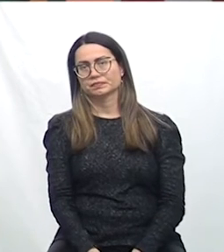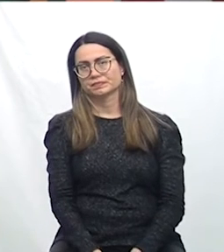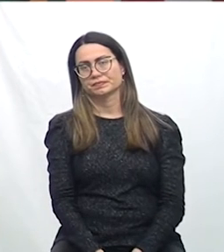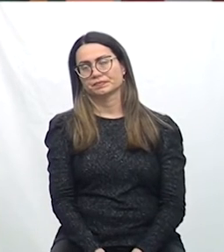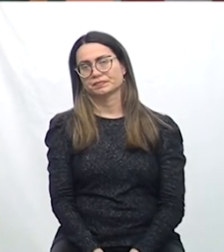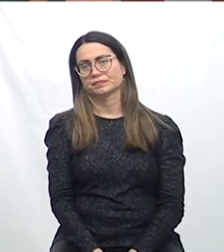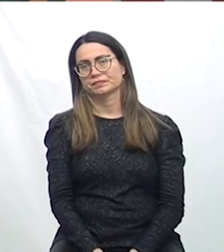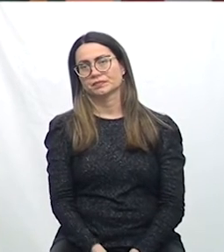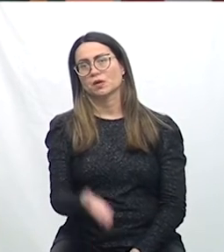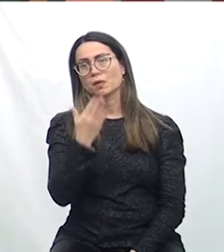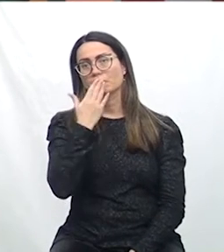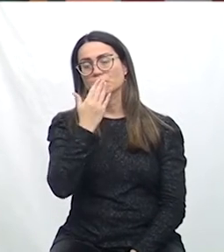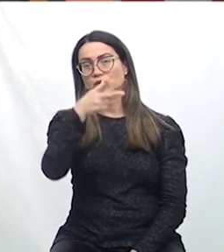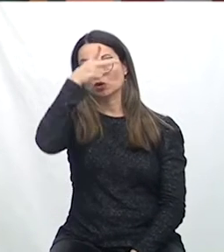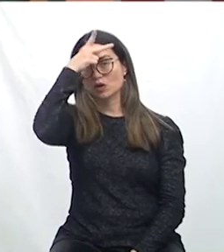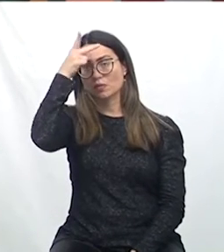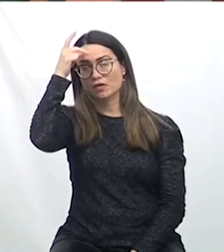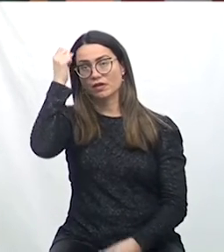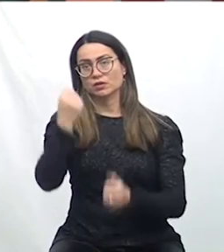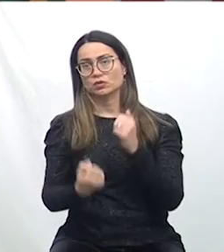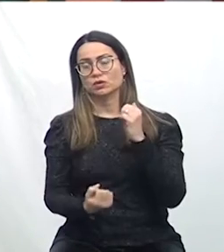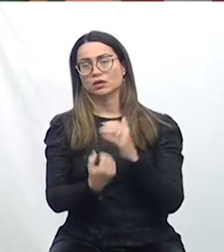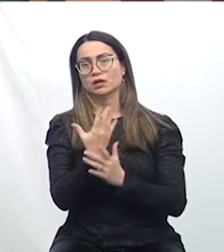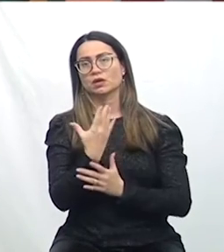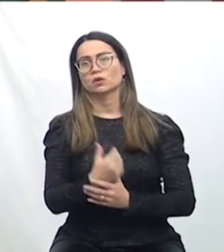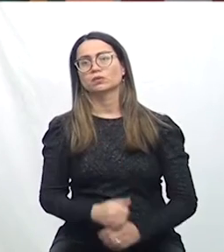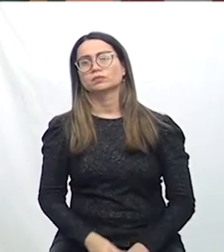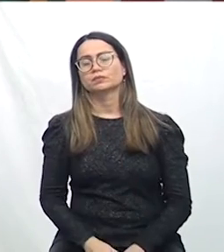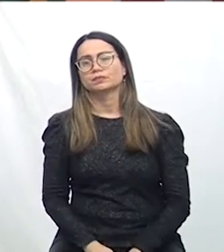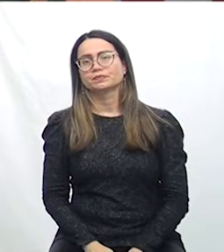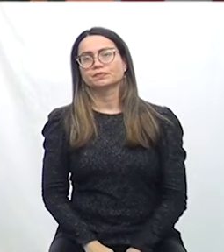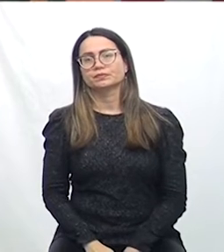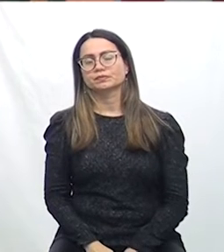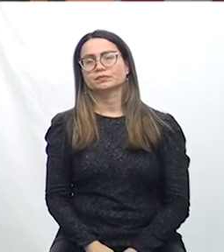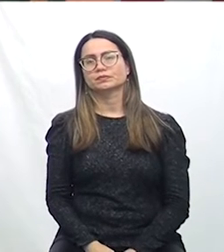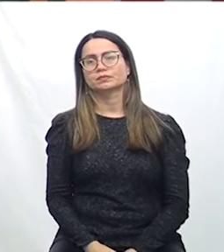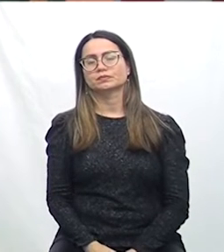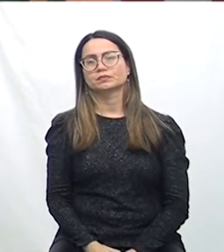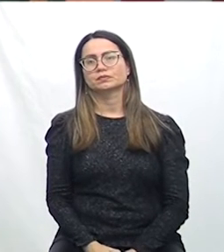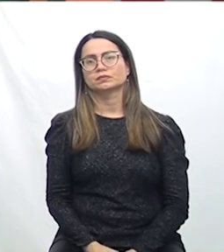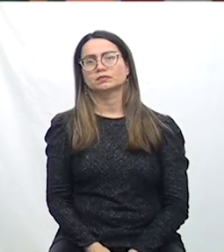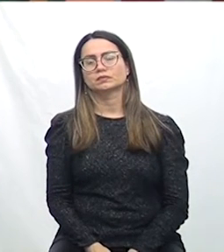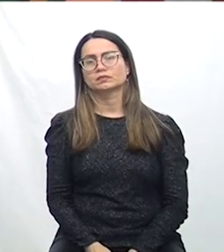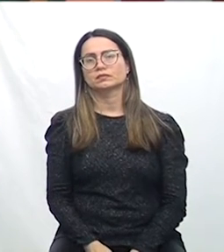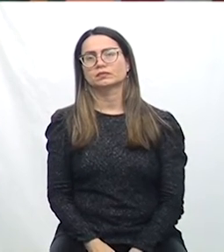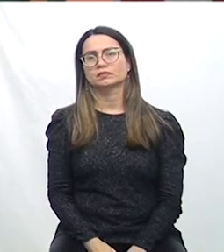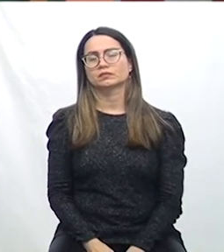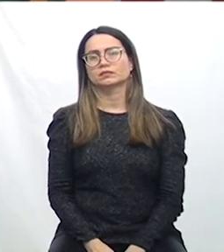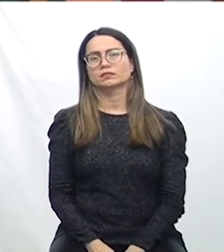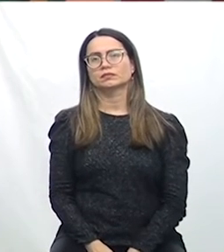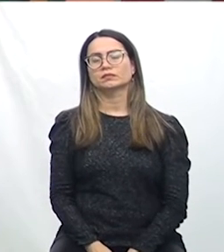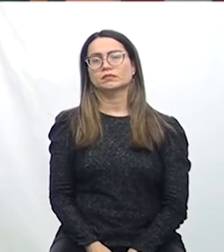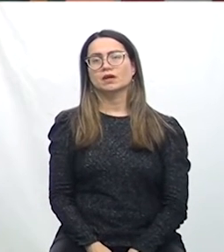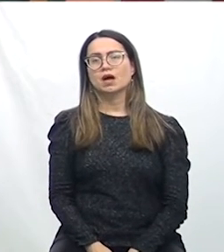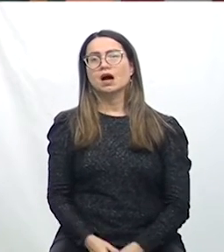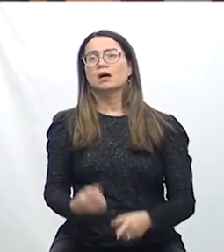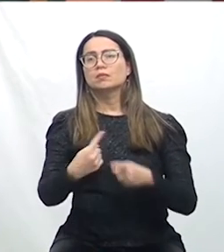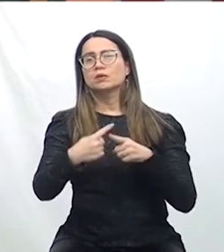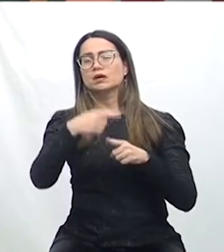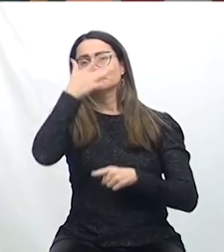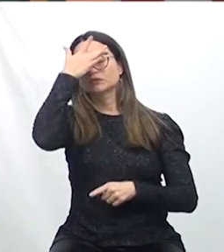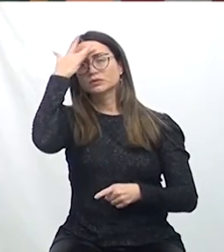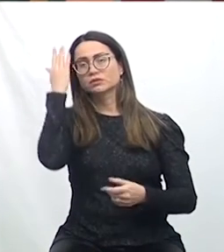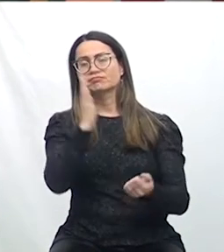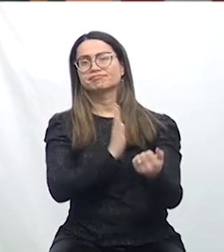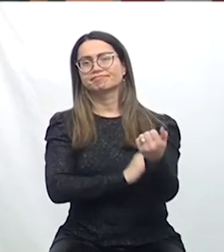internação involuntária, compulsória, desses dependentes químicos. Já foi levados, né, tirado